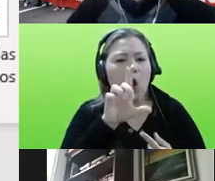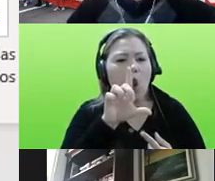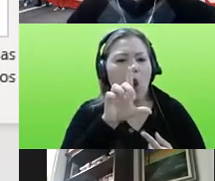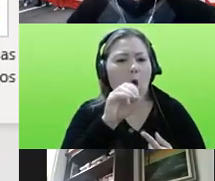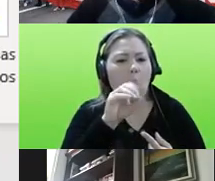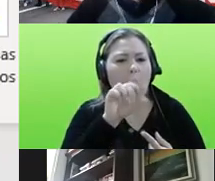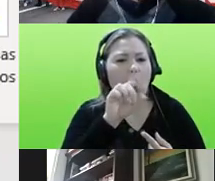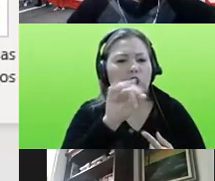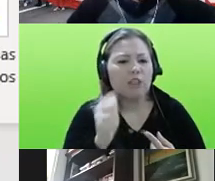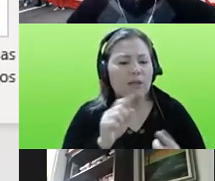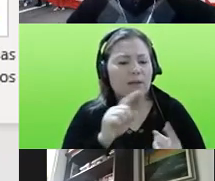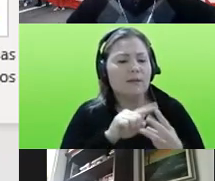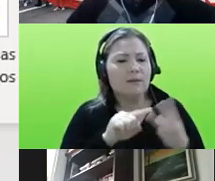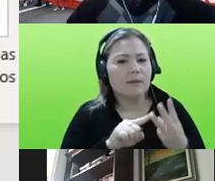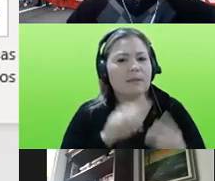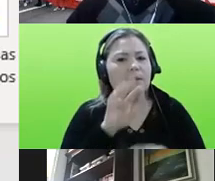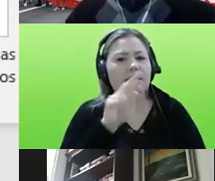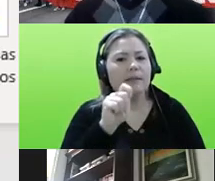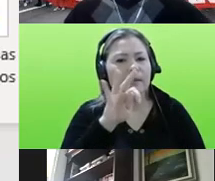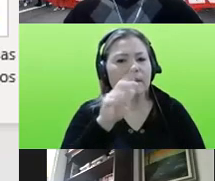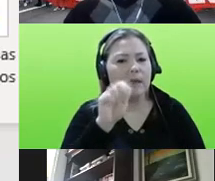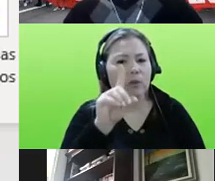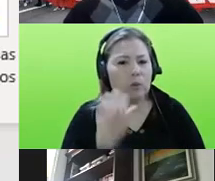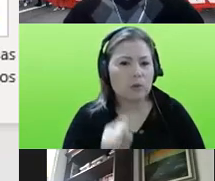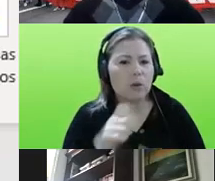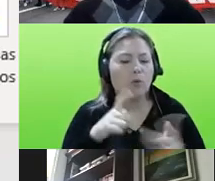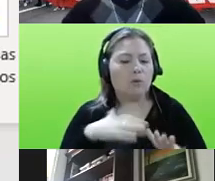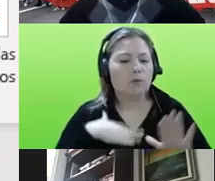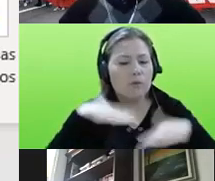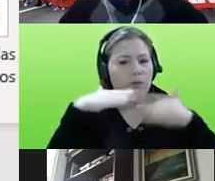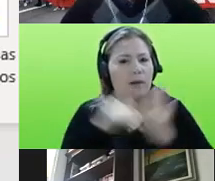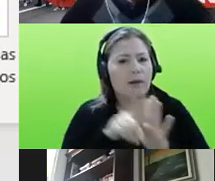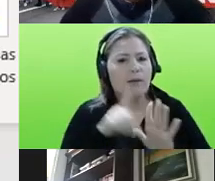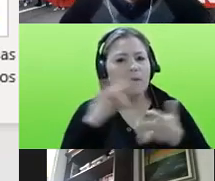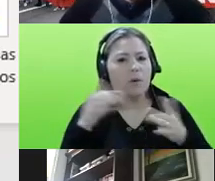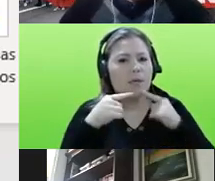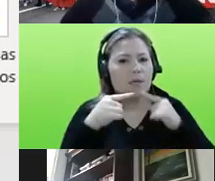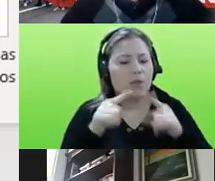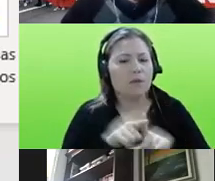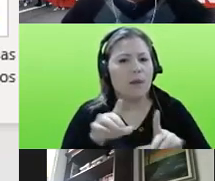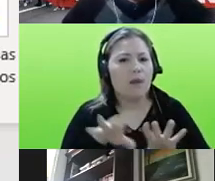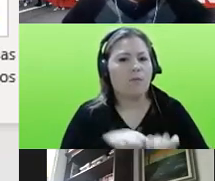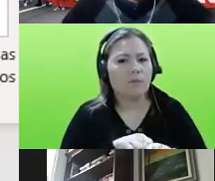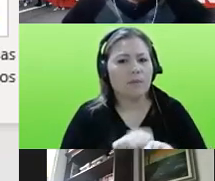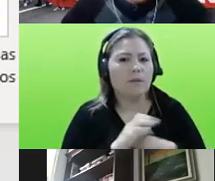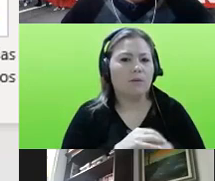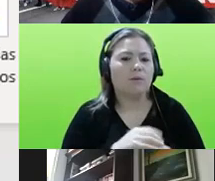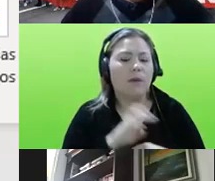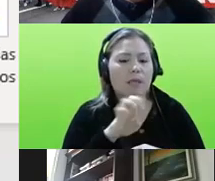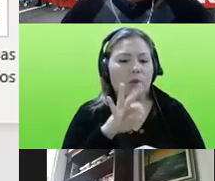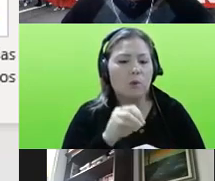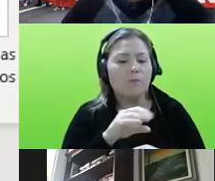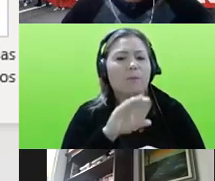onde eu desenvolvi esses temas da teoria crítica e da formação de um ethos social